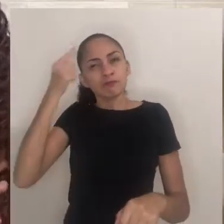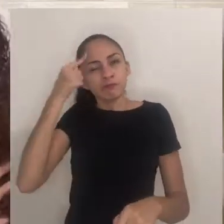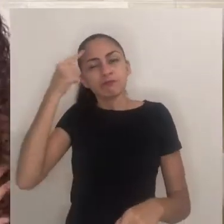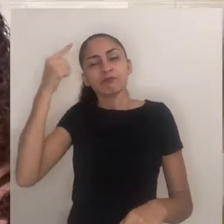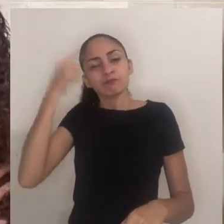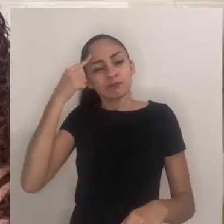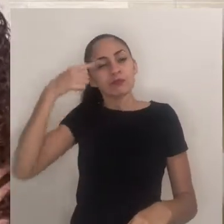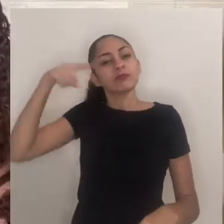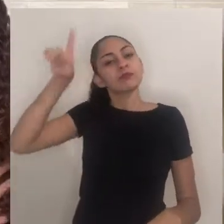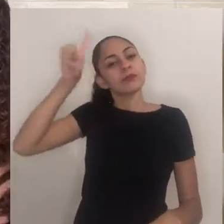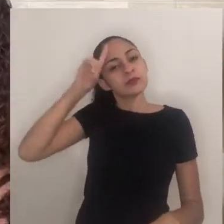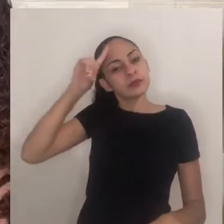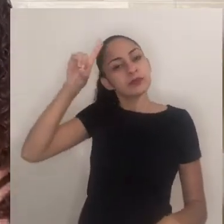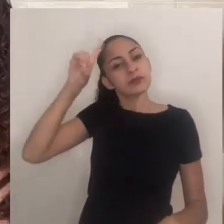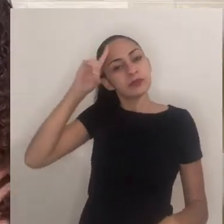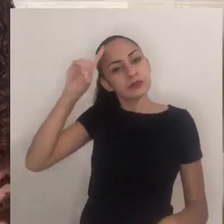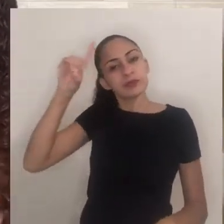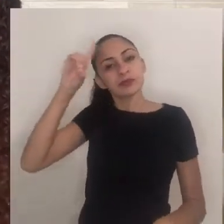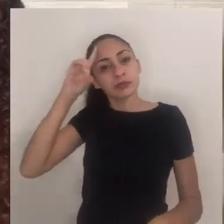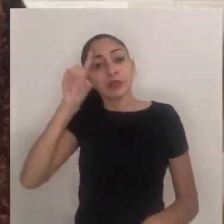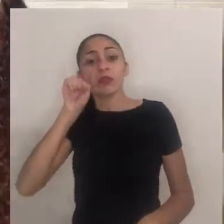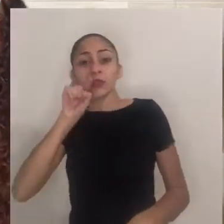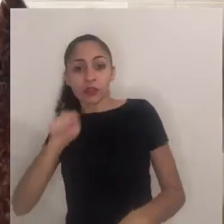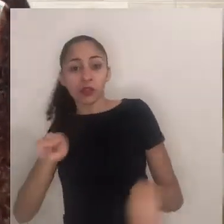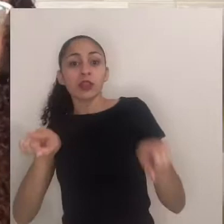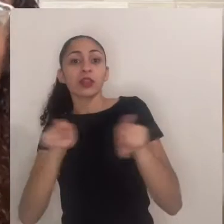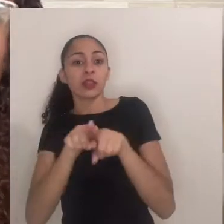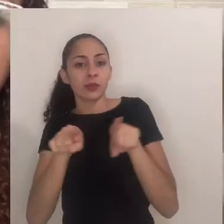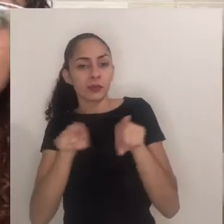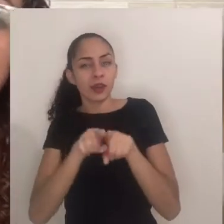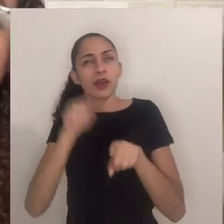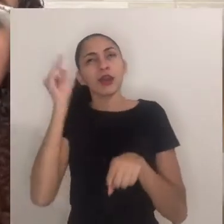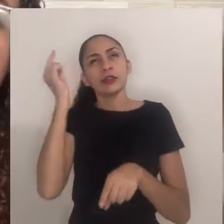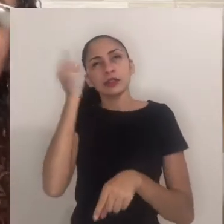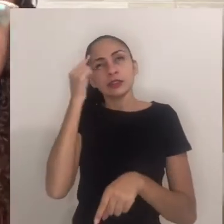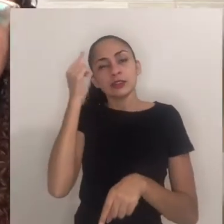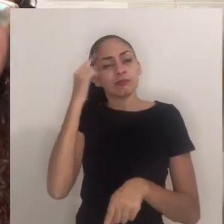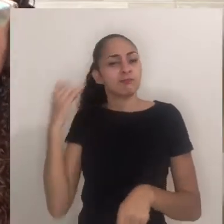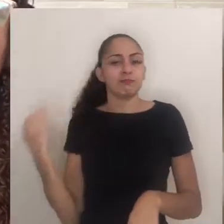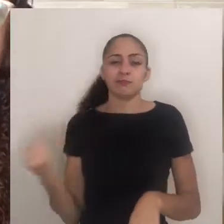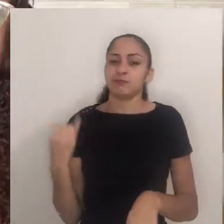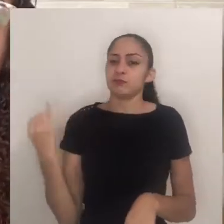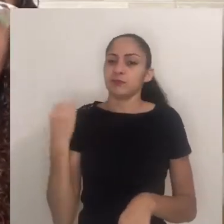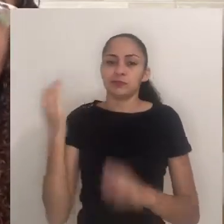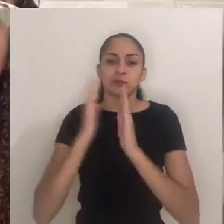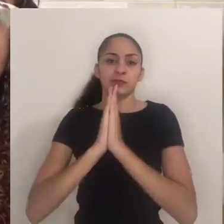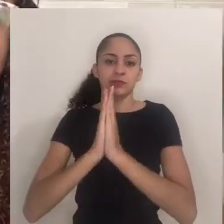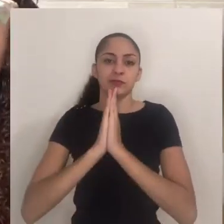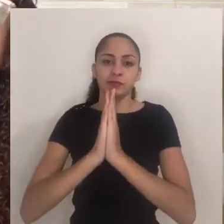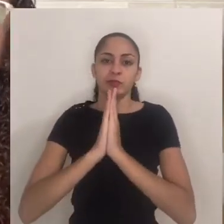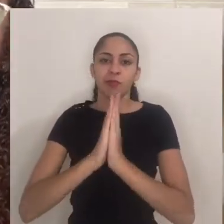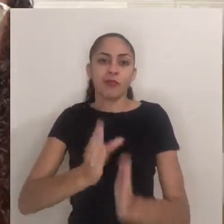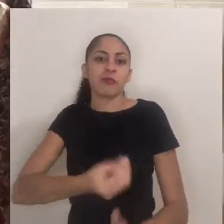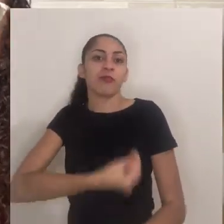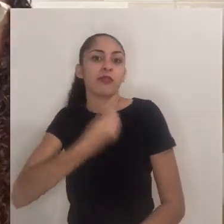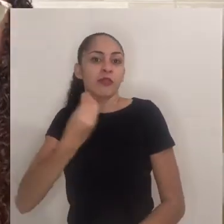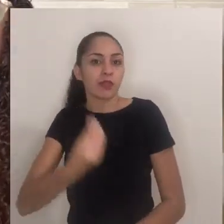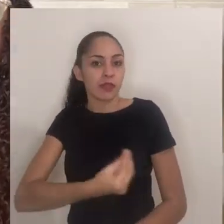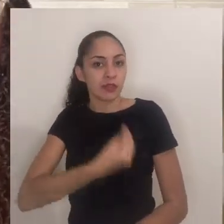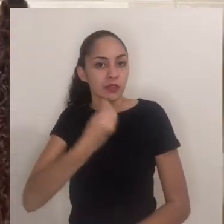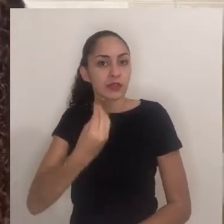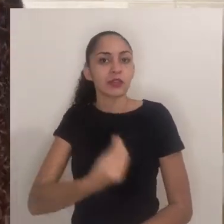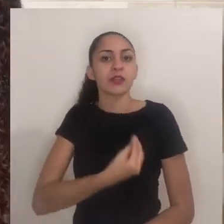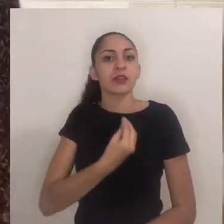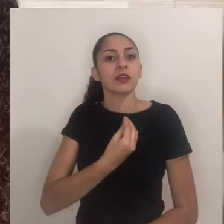pregar isso para mim todos os dias, e assim como você também precisa refletir sobre isso todos os